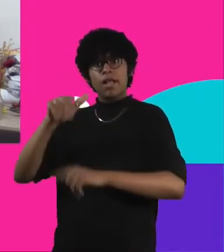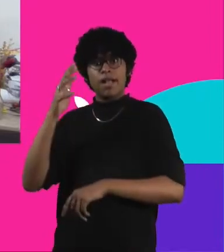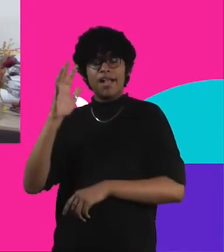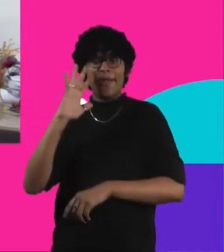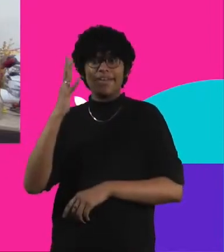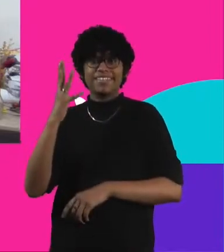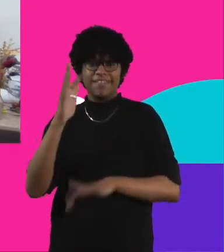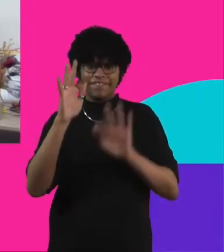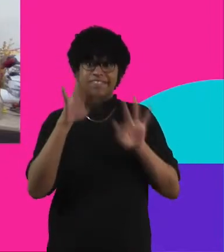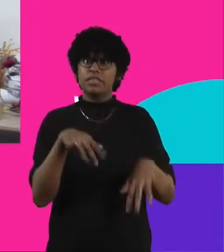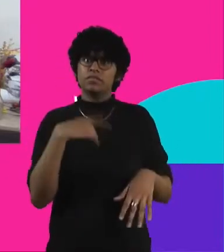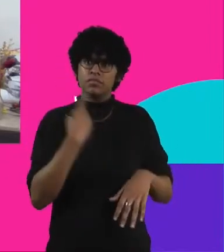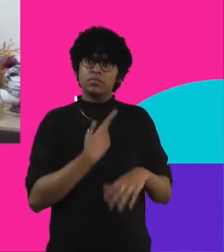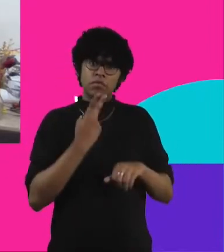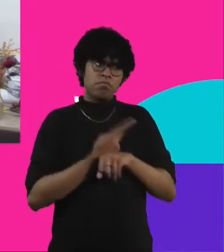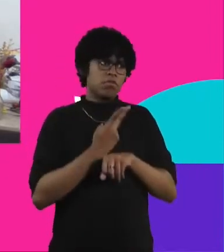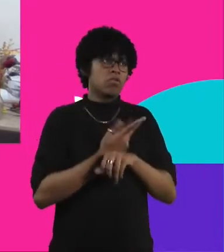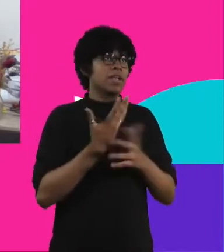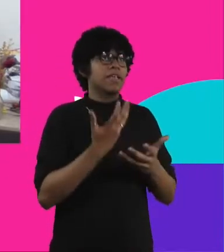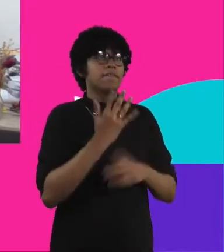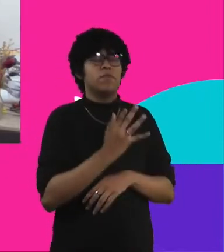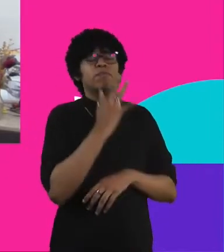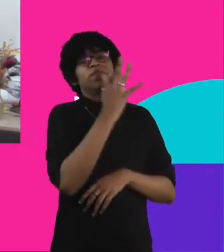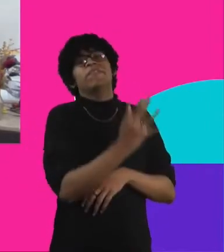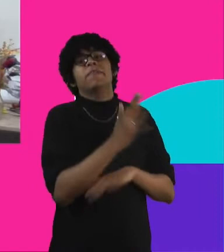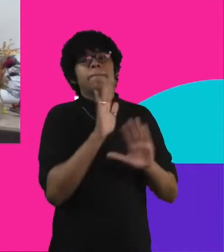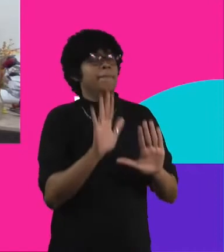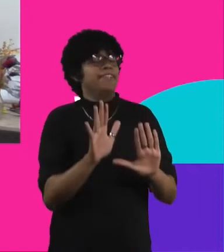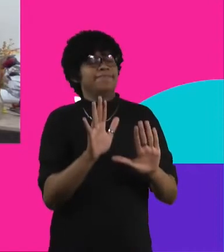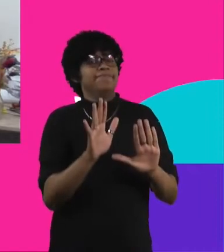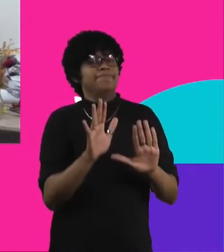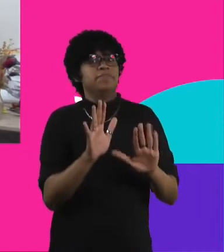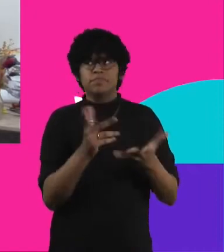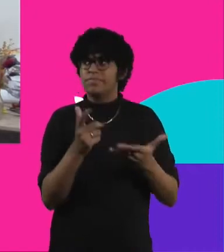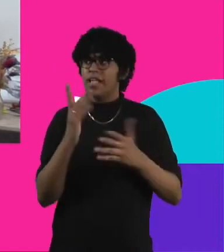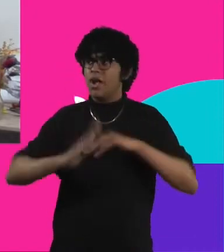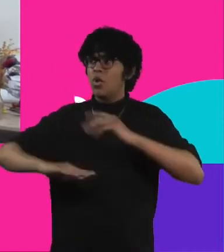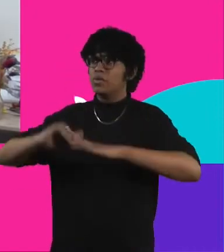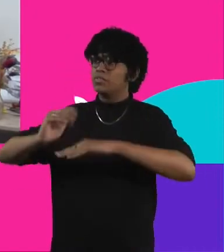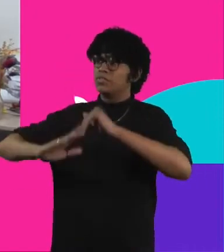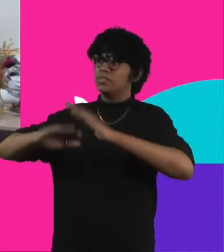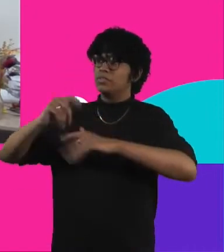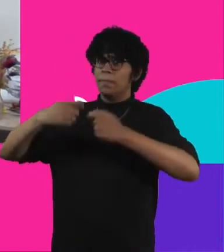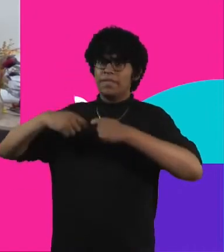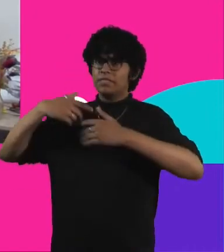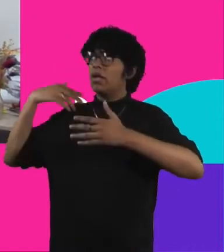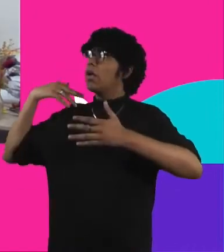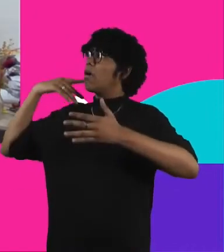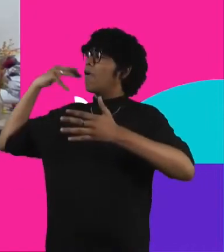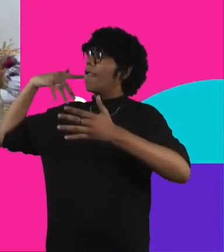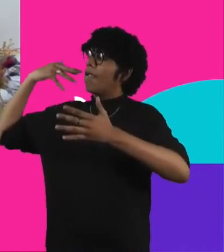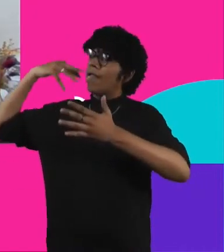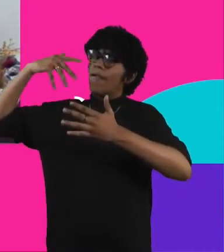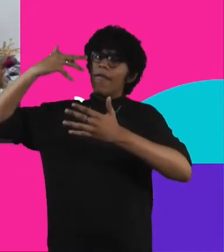final, é algo que a gente busca para médio e longo prazo, mas olha como a construção disso ela precisa partir desde o início, né, de